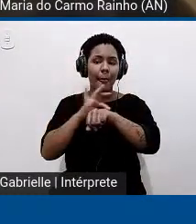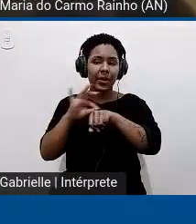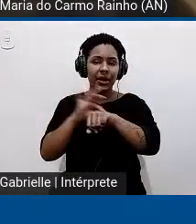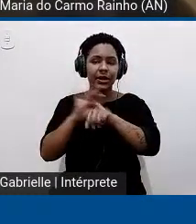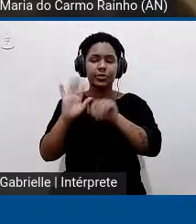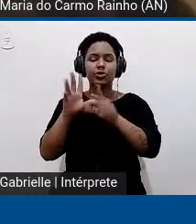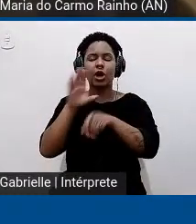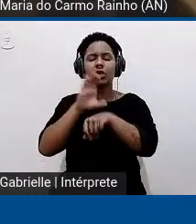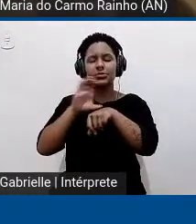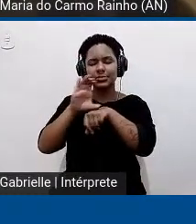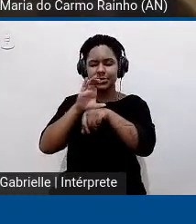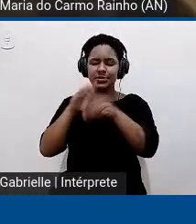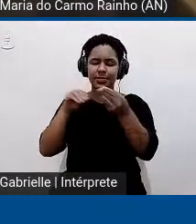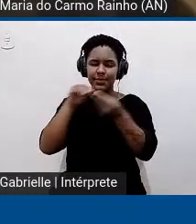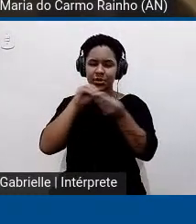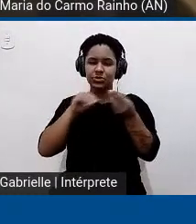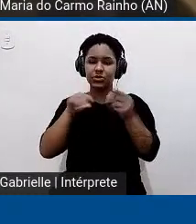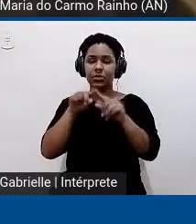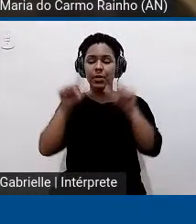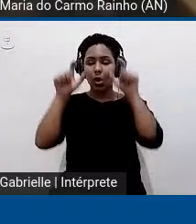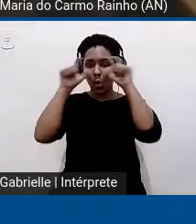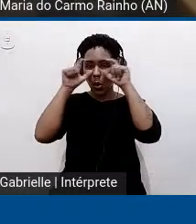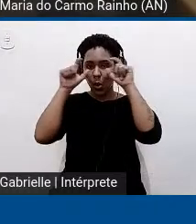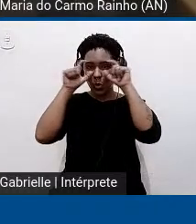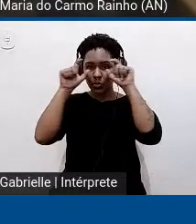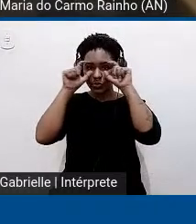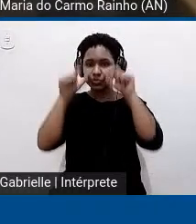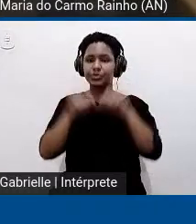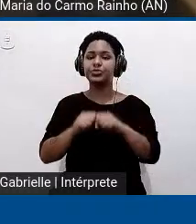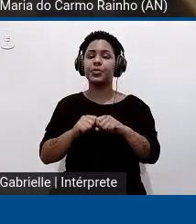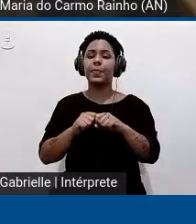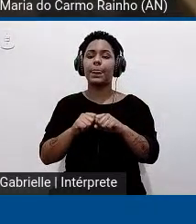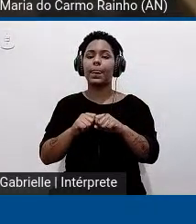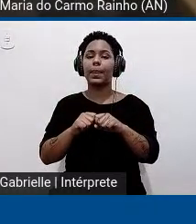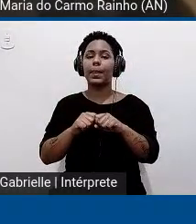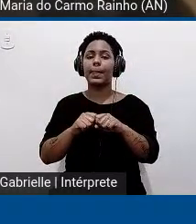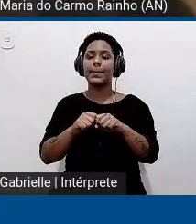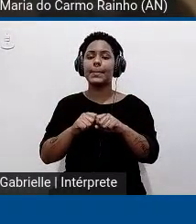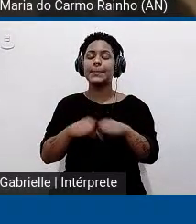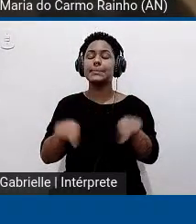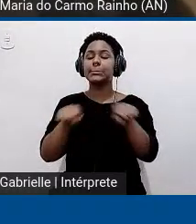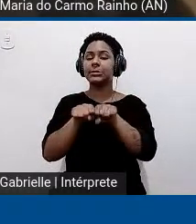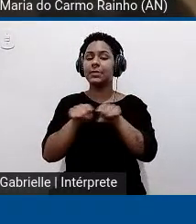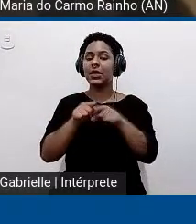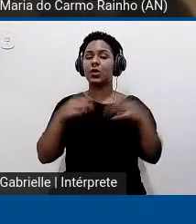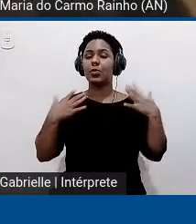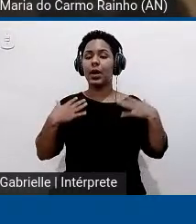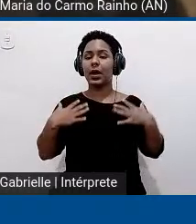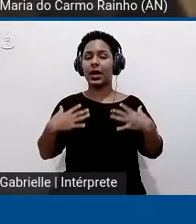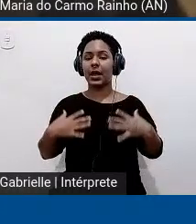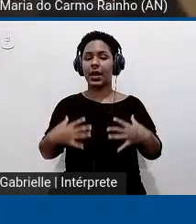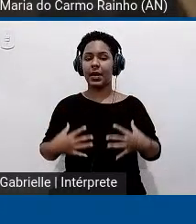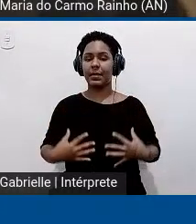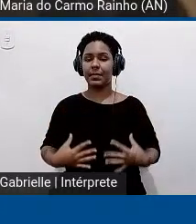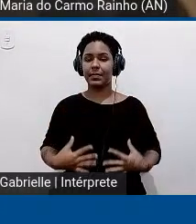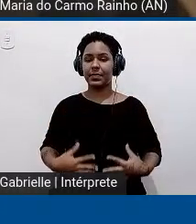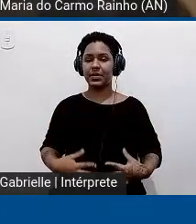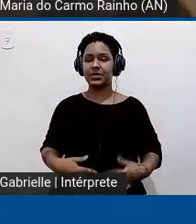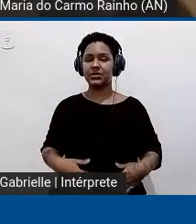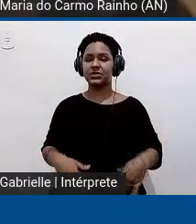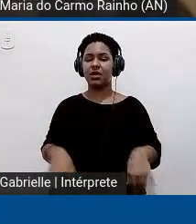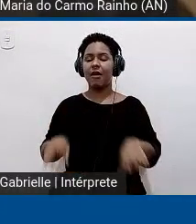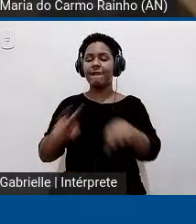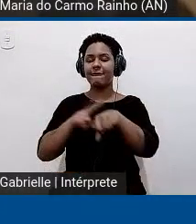grisalhos, estou usando óculos e estou com uma camisa de veludo verde